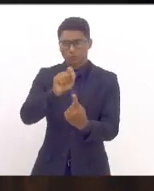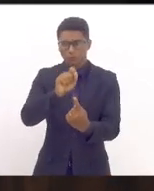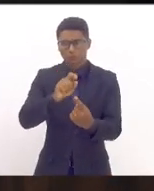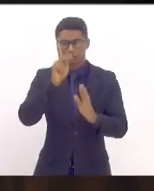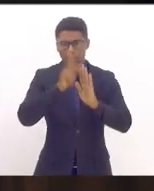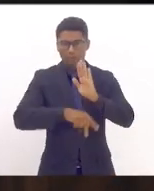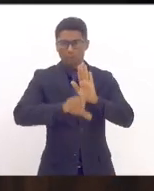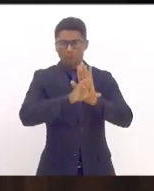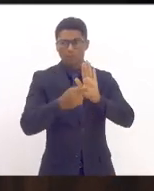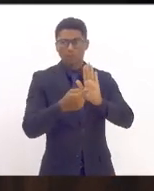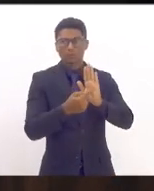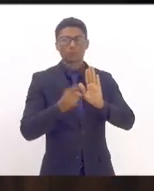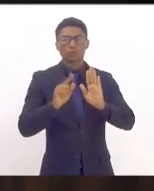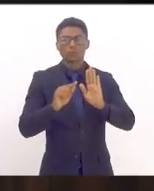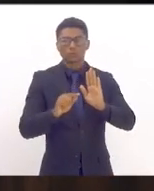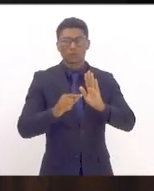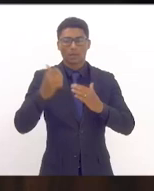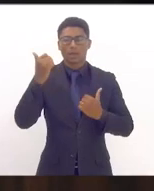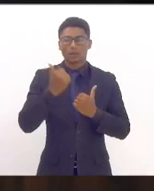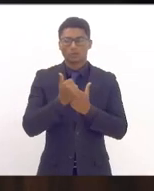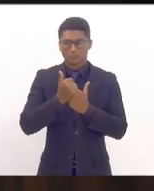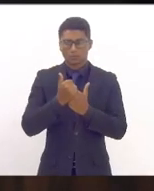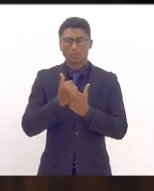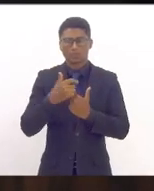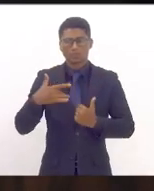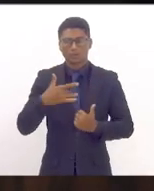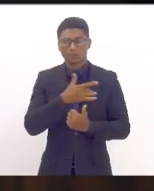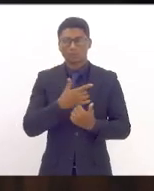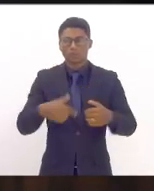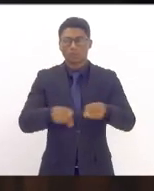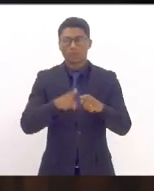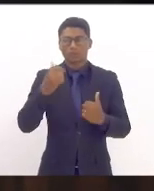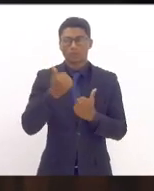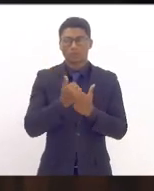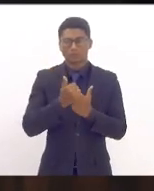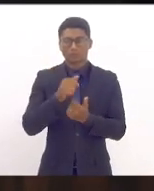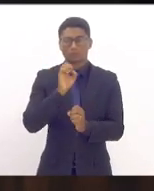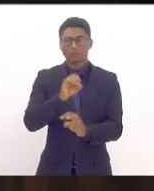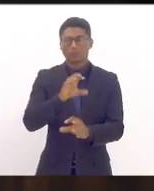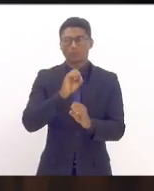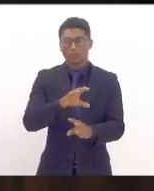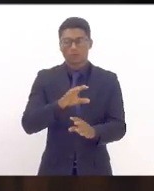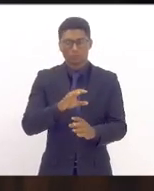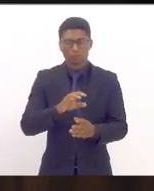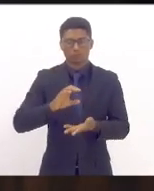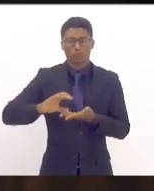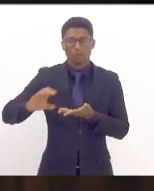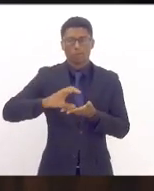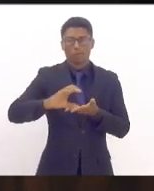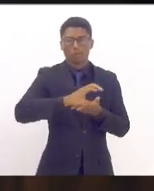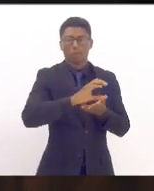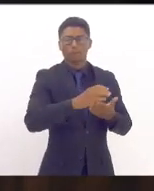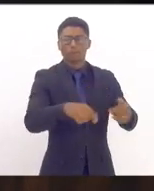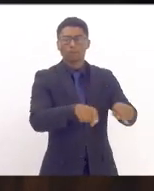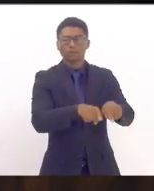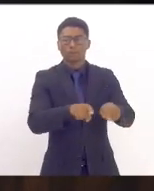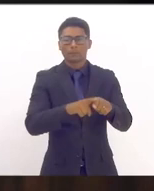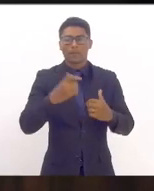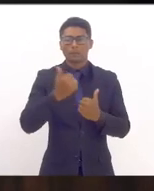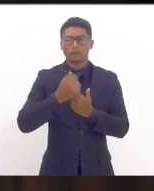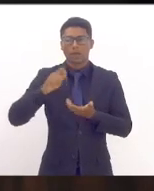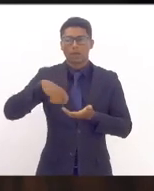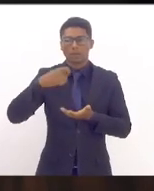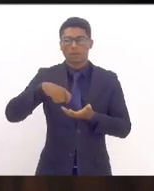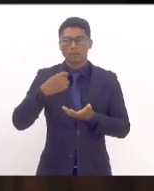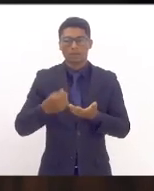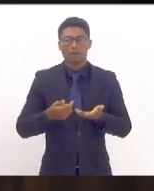lei que busca a concessão do auxílio saúde e educação bem como a instituição do reajuste dos valores de auxílio alimentação